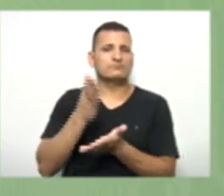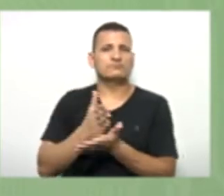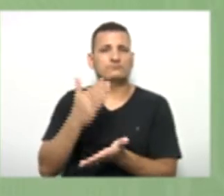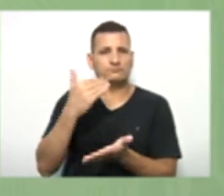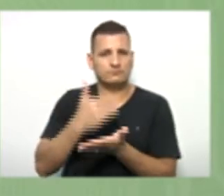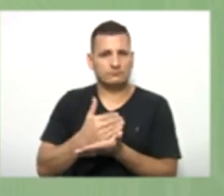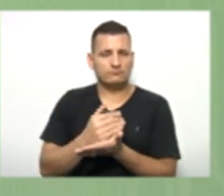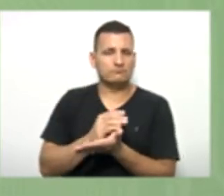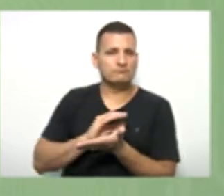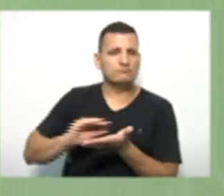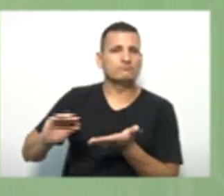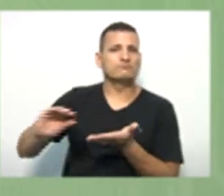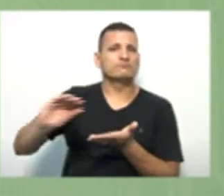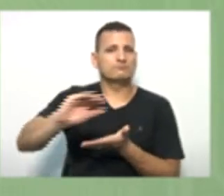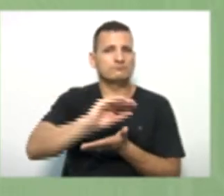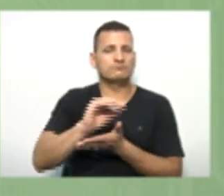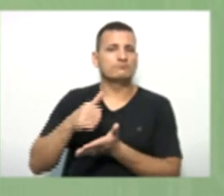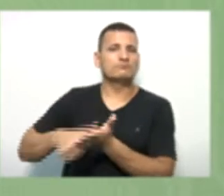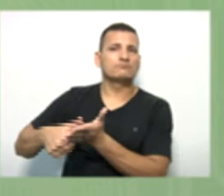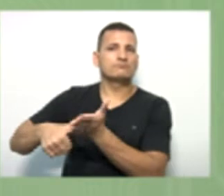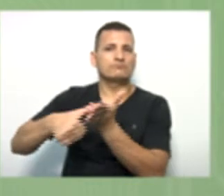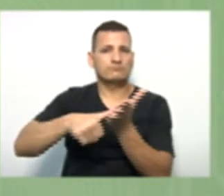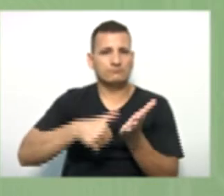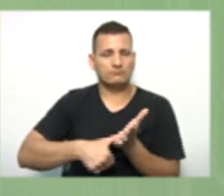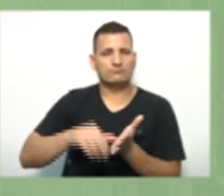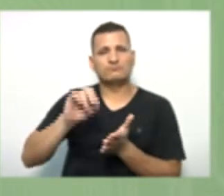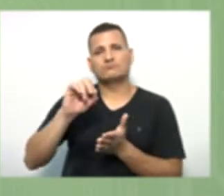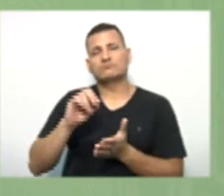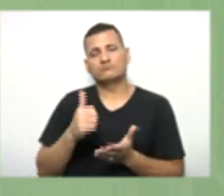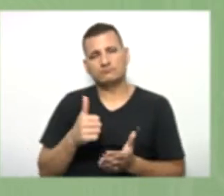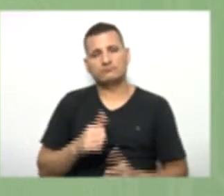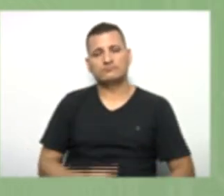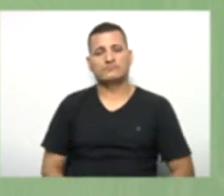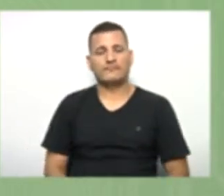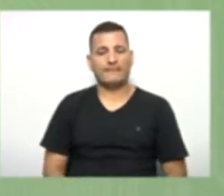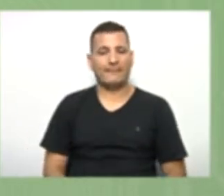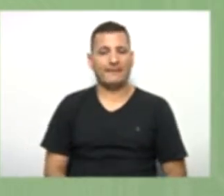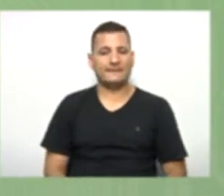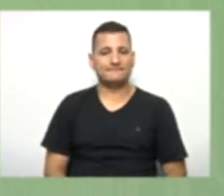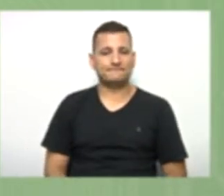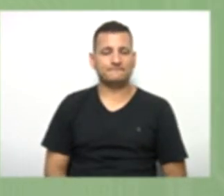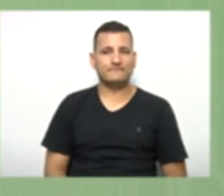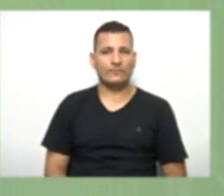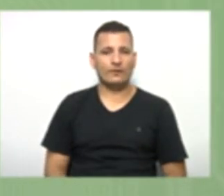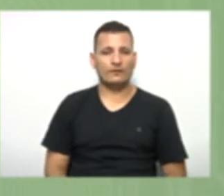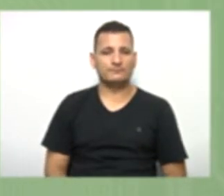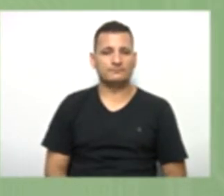os seus associados ou cooperados. Então, aqui o exemplo.